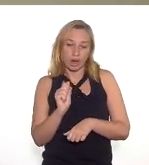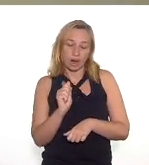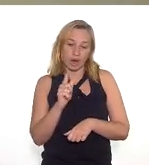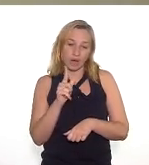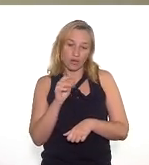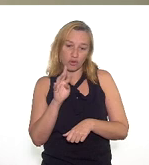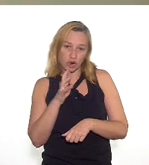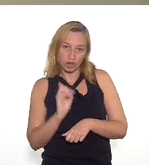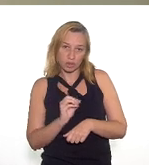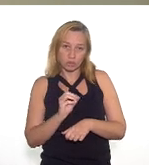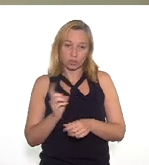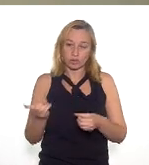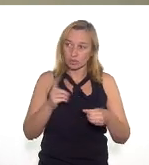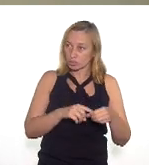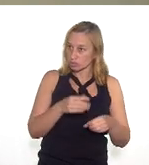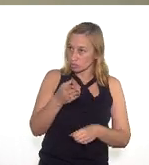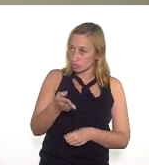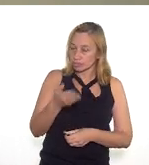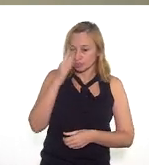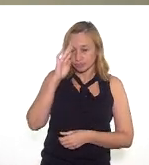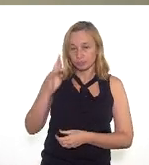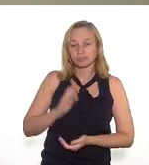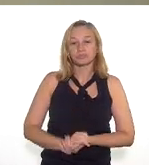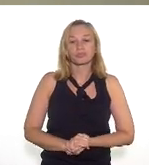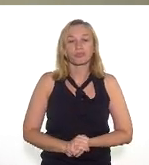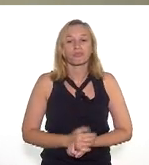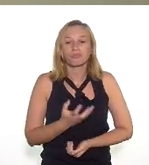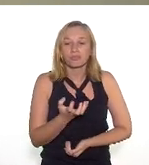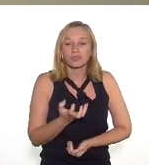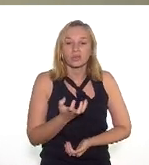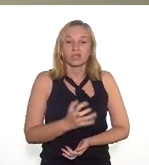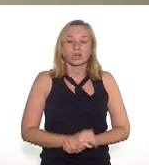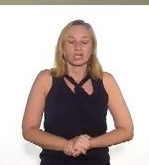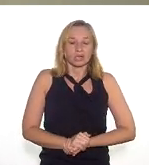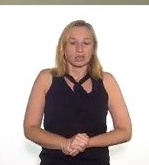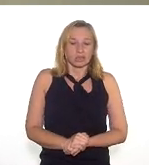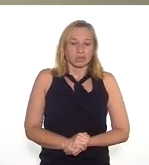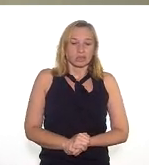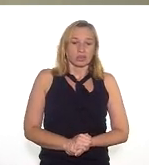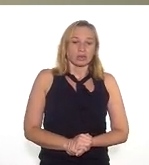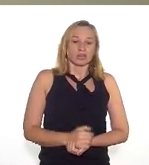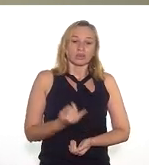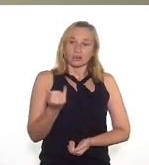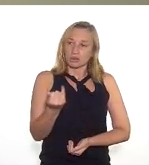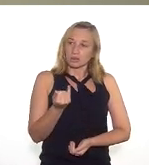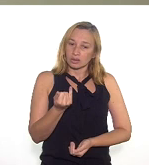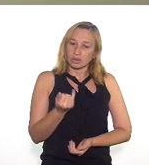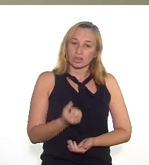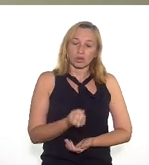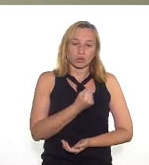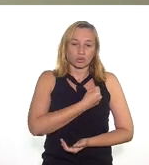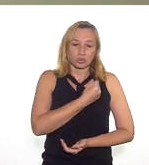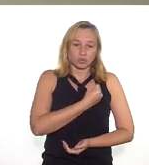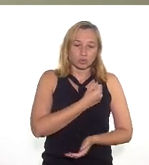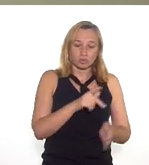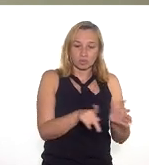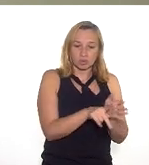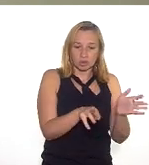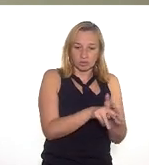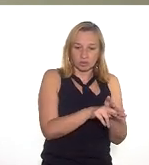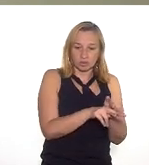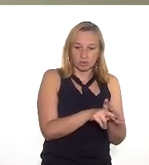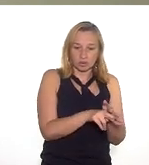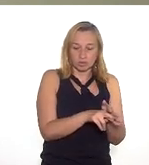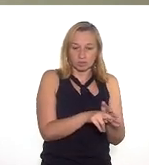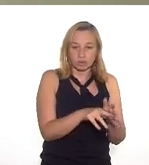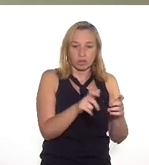senhoria, queria que você, senhoria, me dissesse o número dessa resolução,